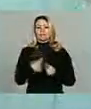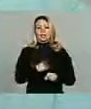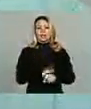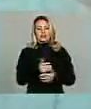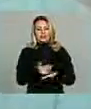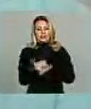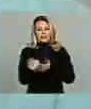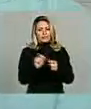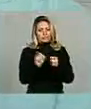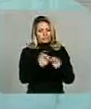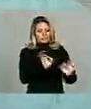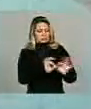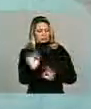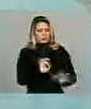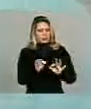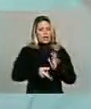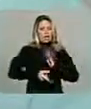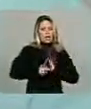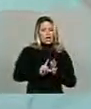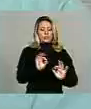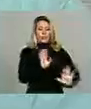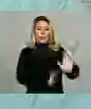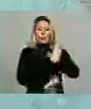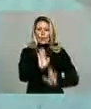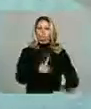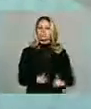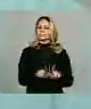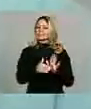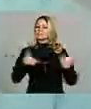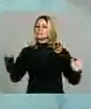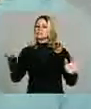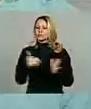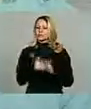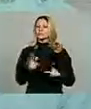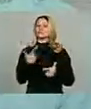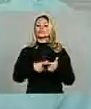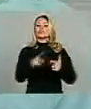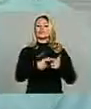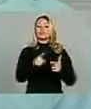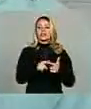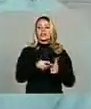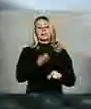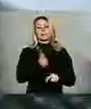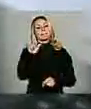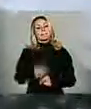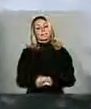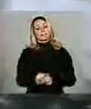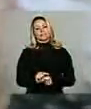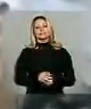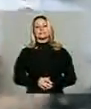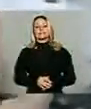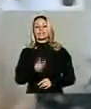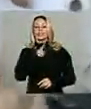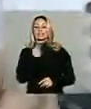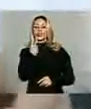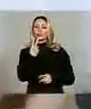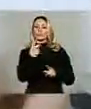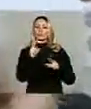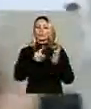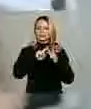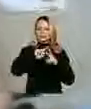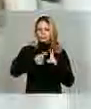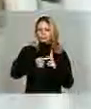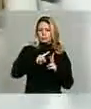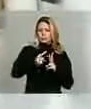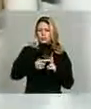você faz um diagnóstico precoce, o tratamento e a intervenção é precoce e as consequências para o bebê são menores. Existem 2 tipos